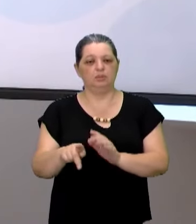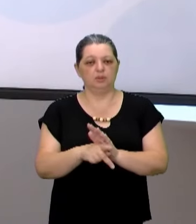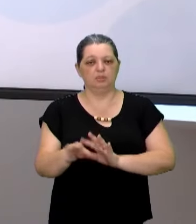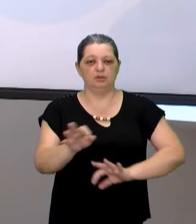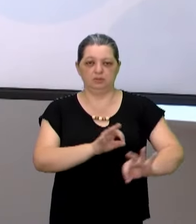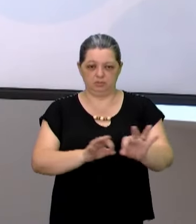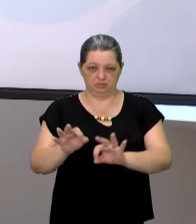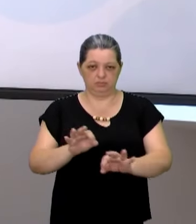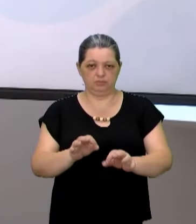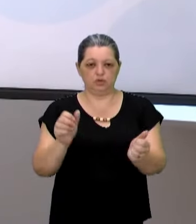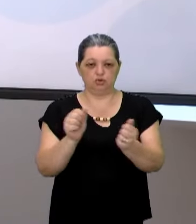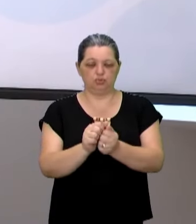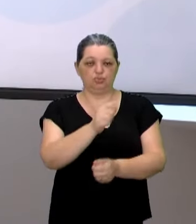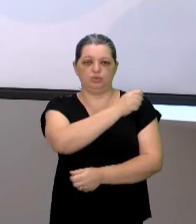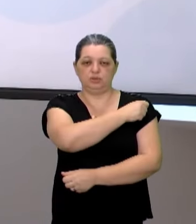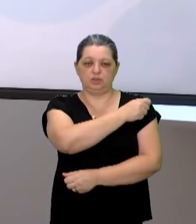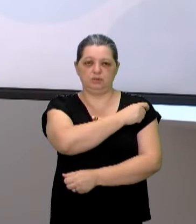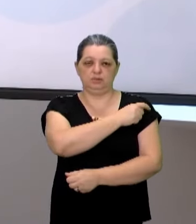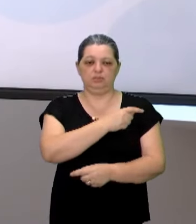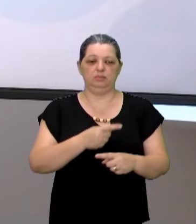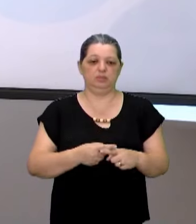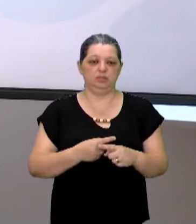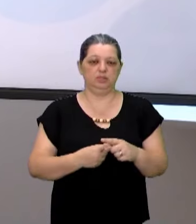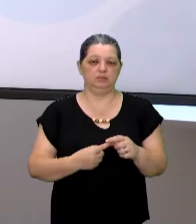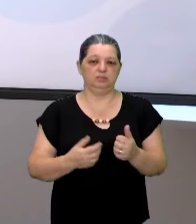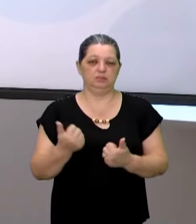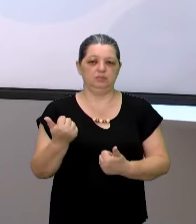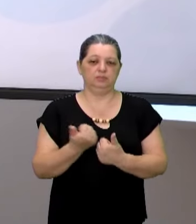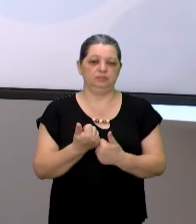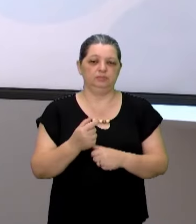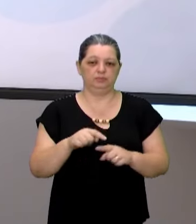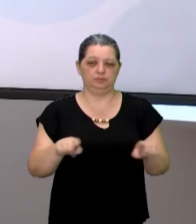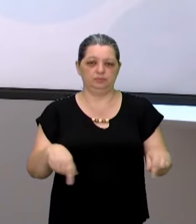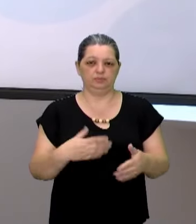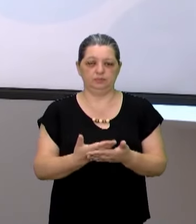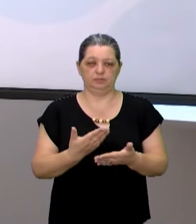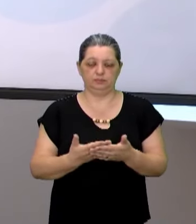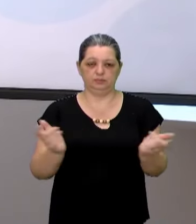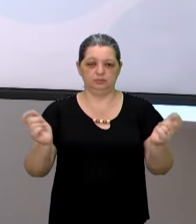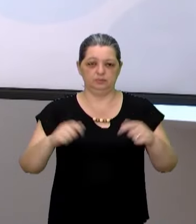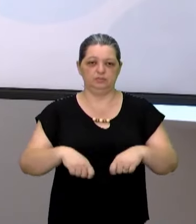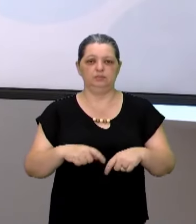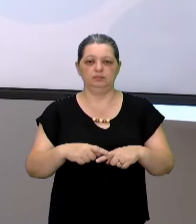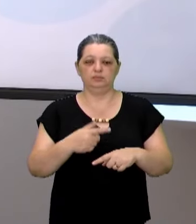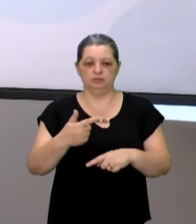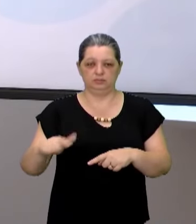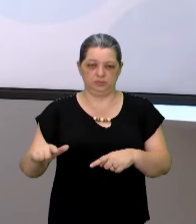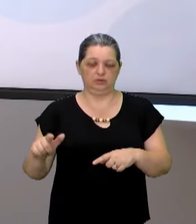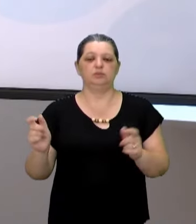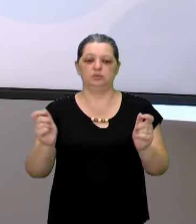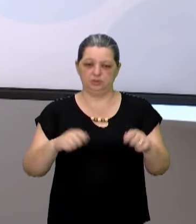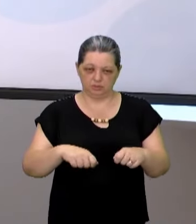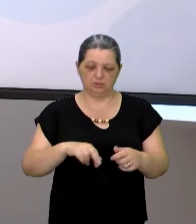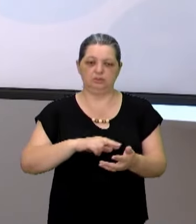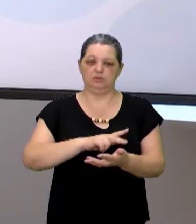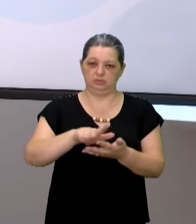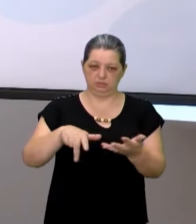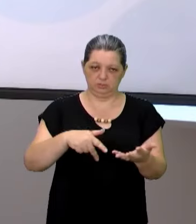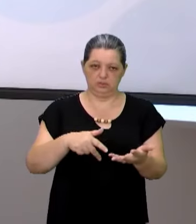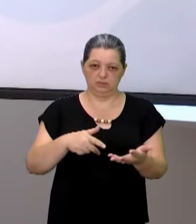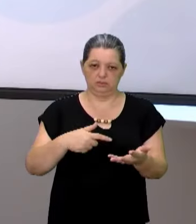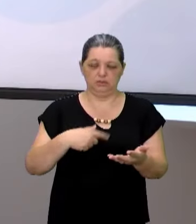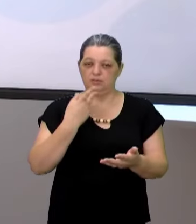essa correçãozinha também com os alunos em sala de aula, tá certo? Então tá aqui uma possibilidade. Existem outras possibilidades, tá certo? A gente